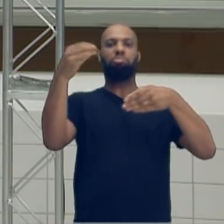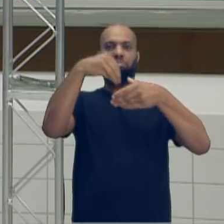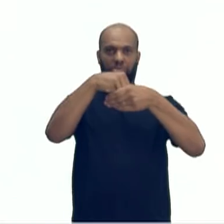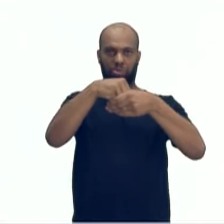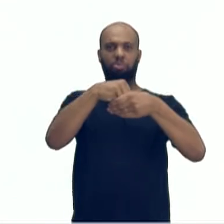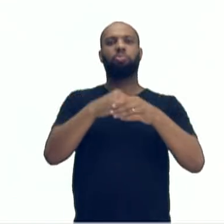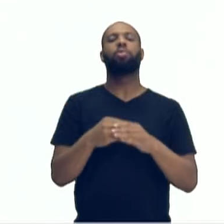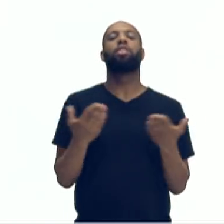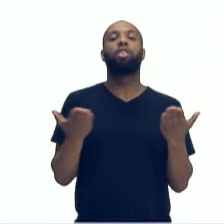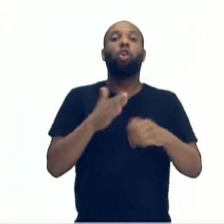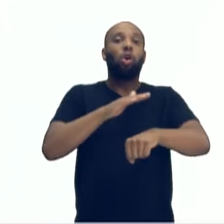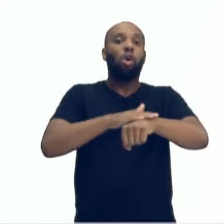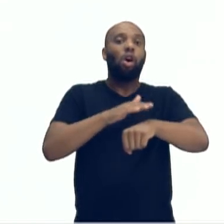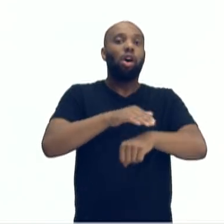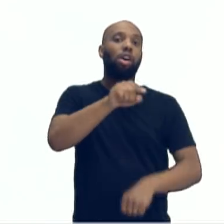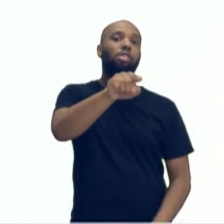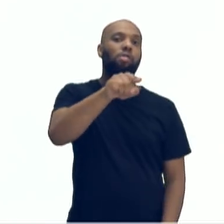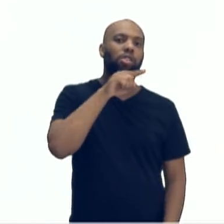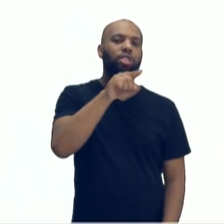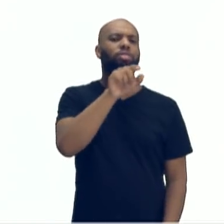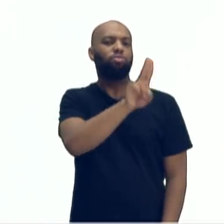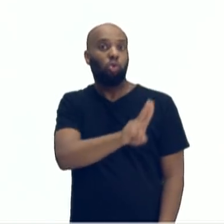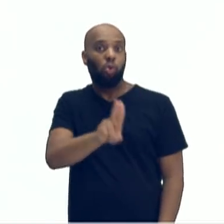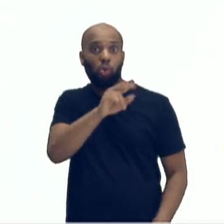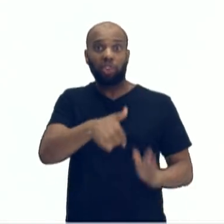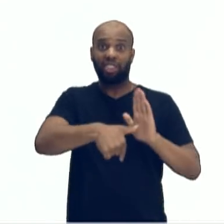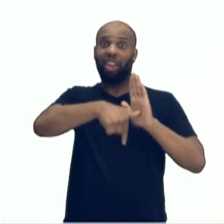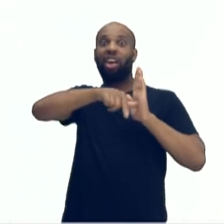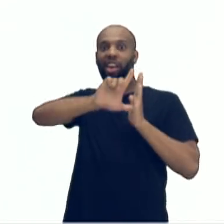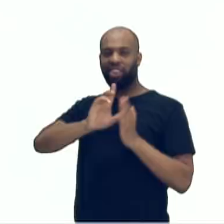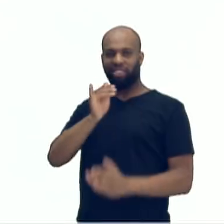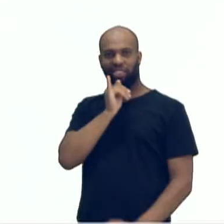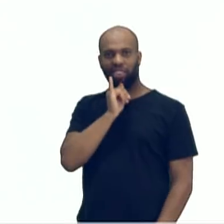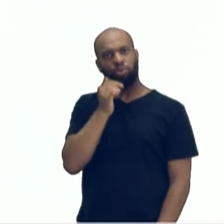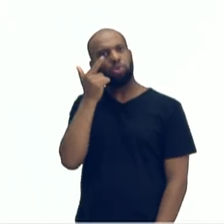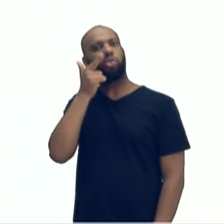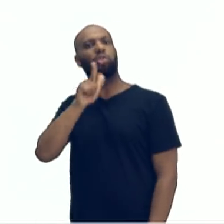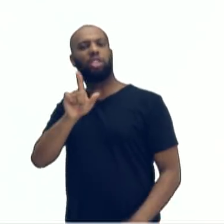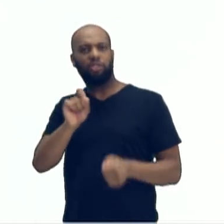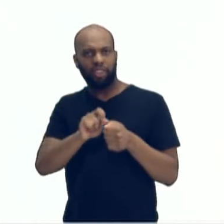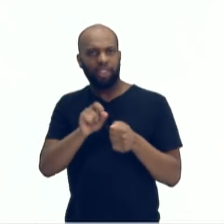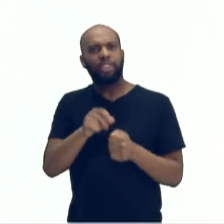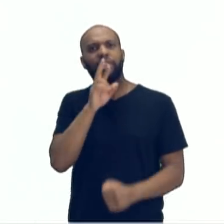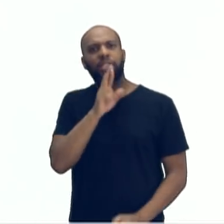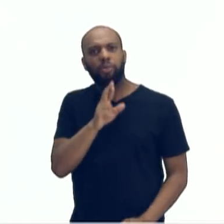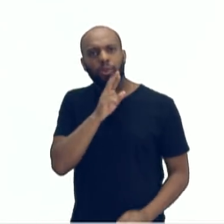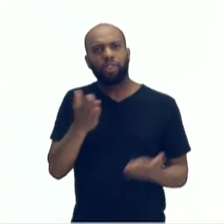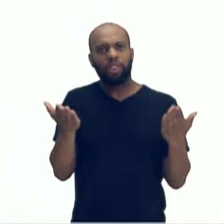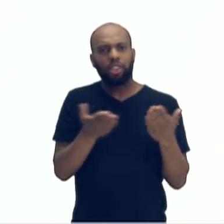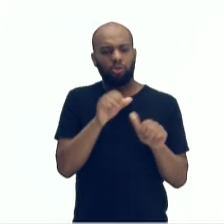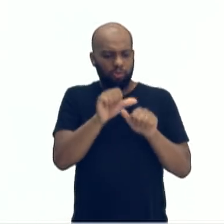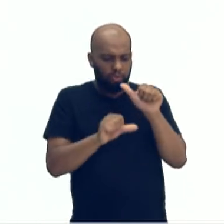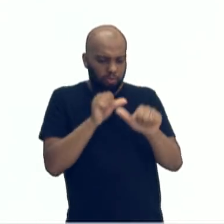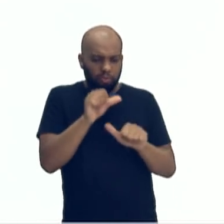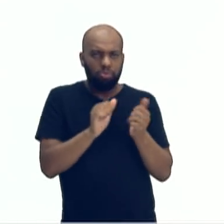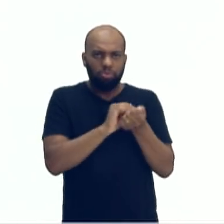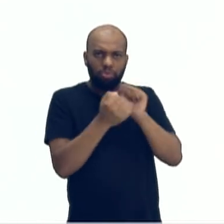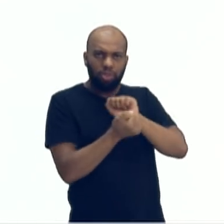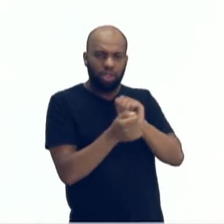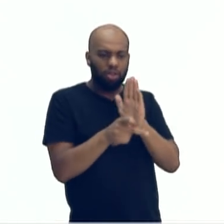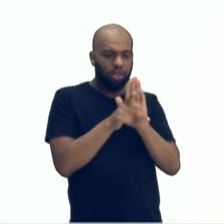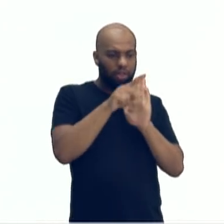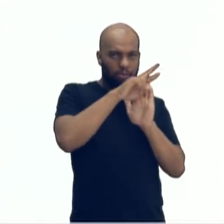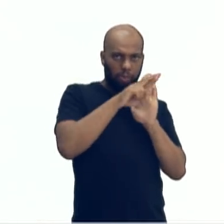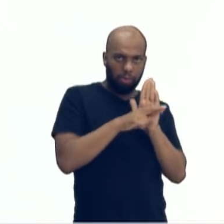tempo para, se baseando nos exemplos anteriores, fazer a simplificação, a aplicação da